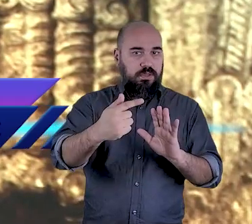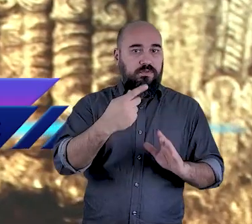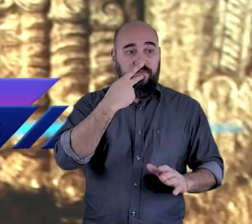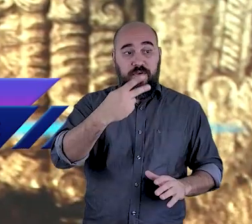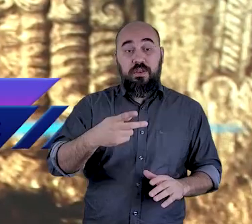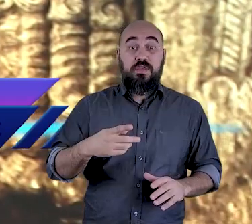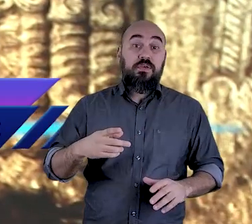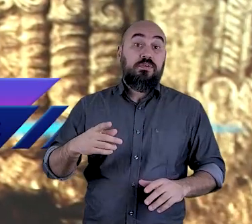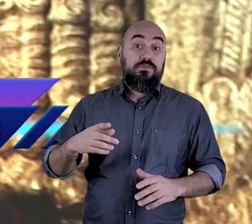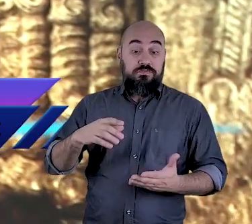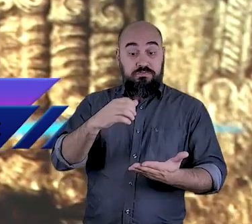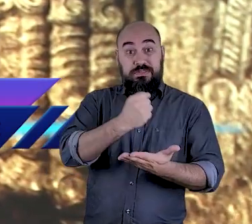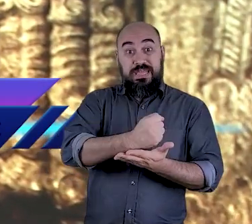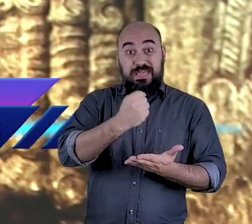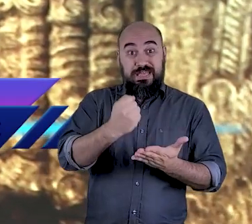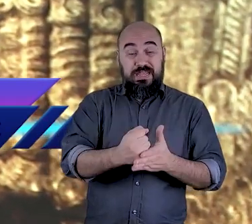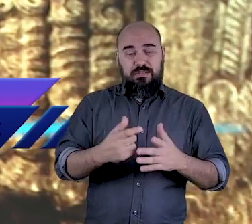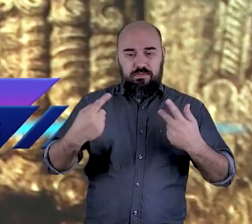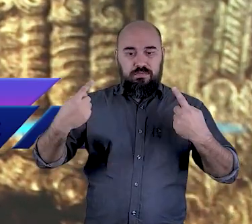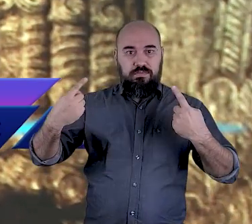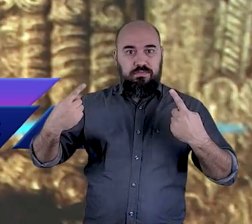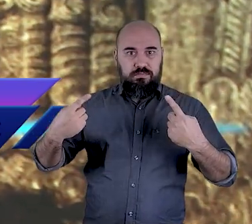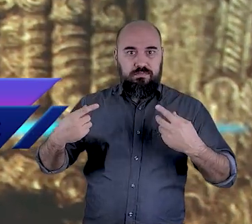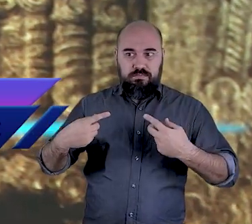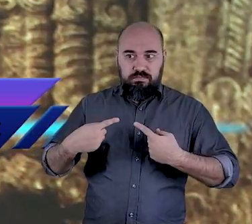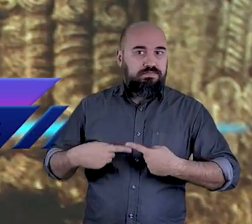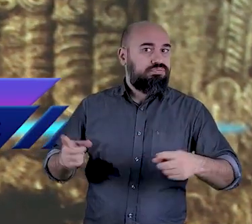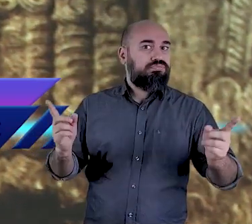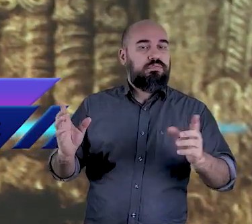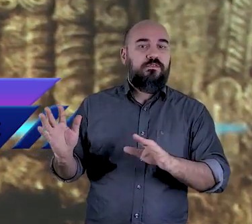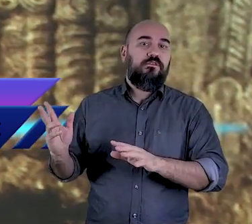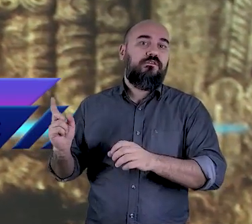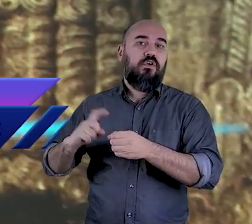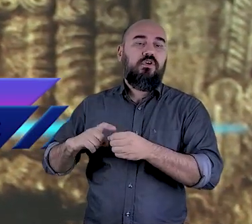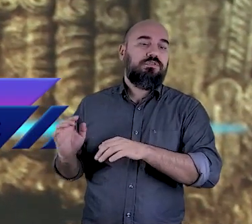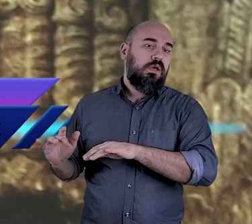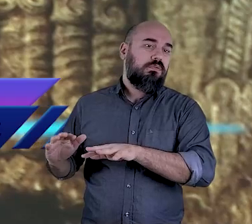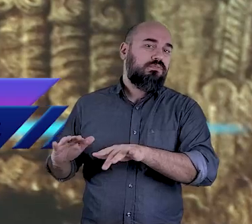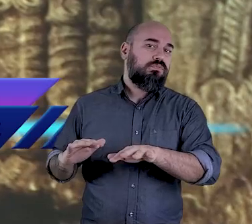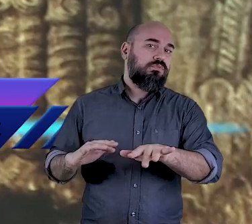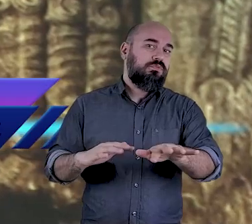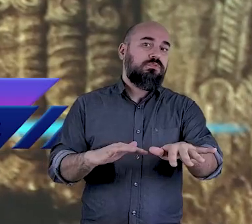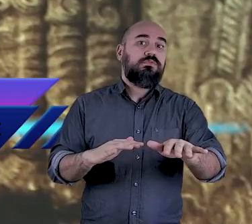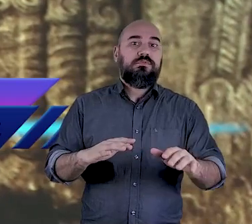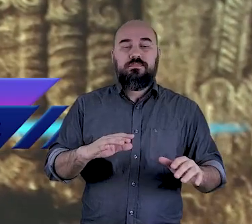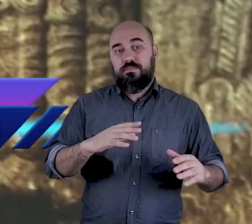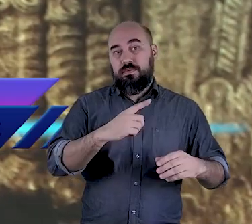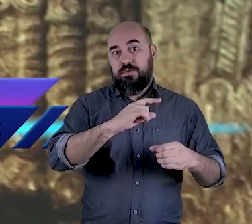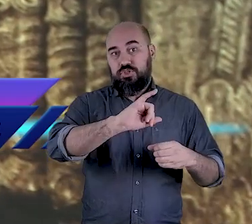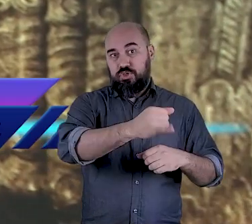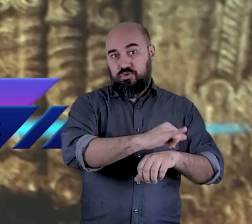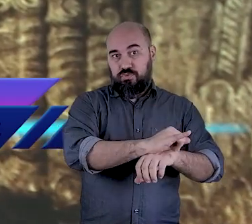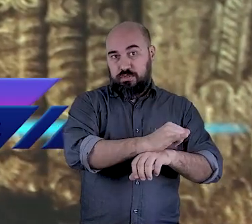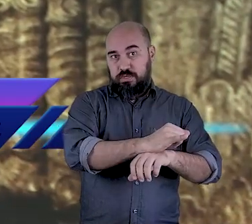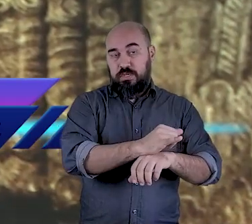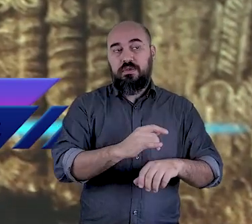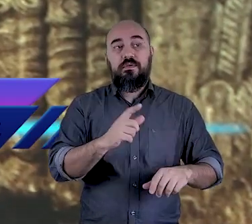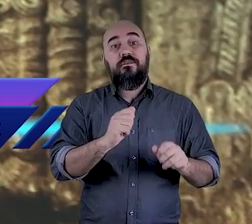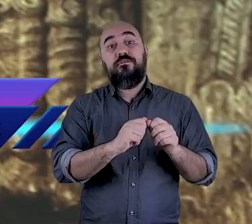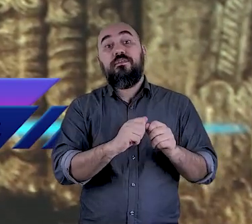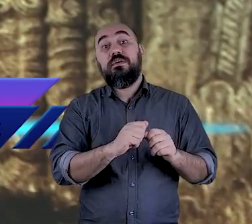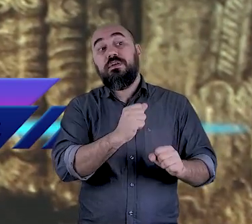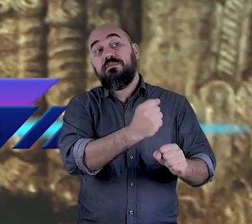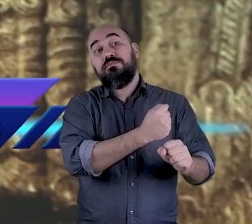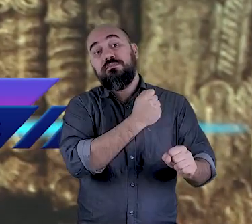expedido por artaxerxes que permitiria aos judeus não só partir mas como também